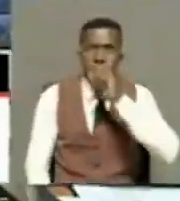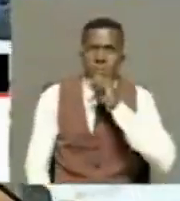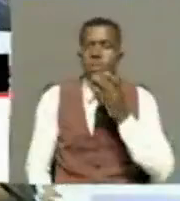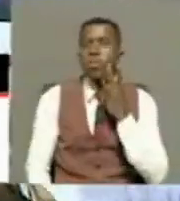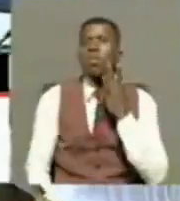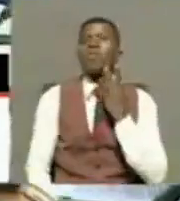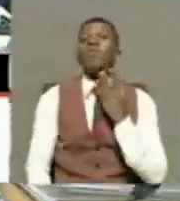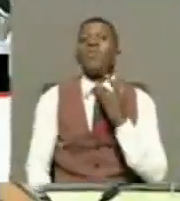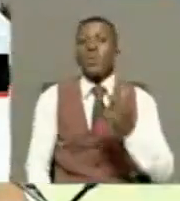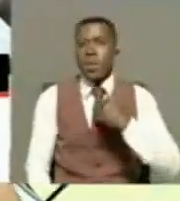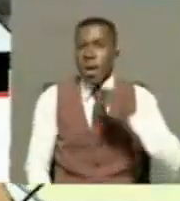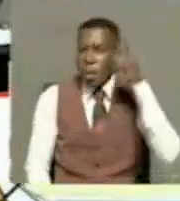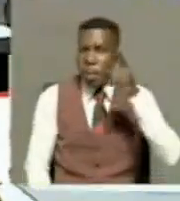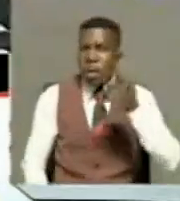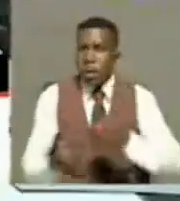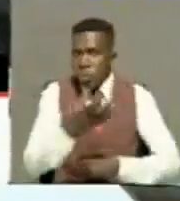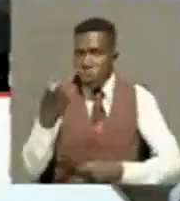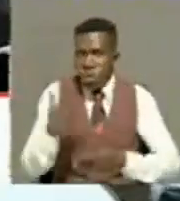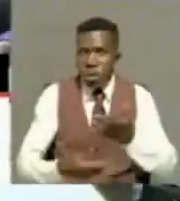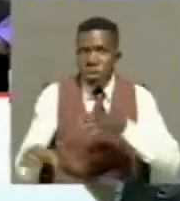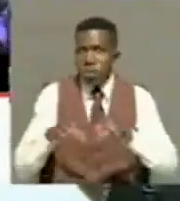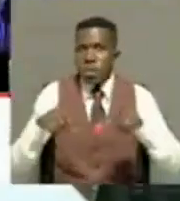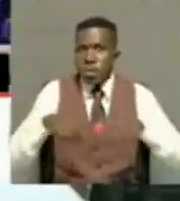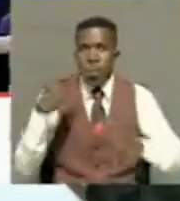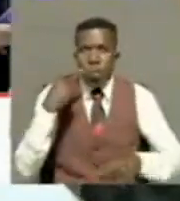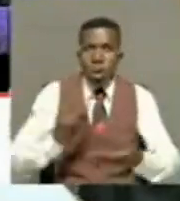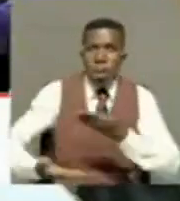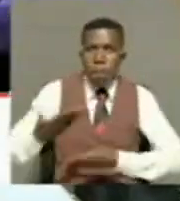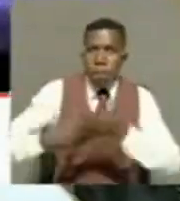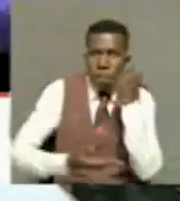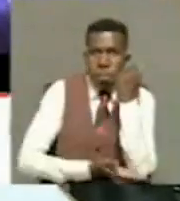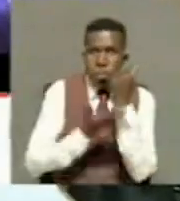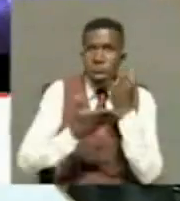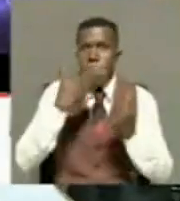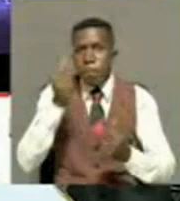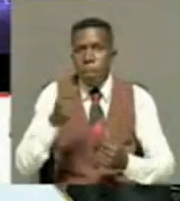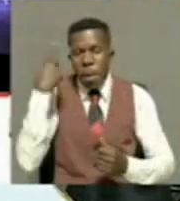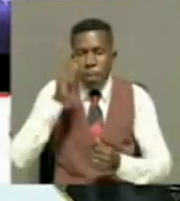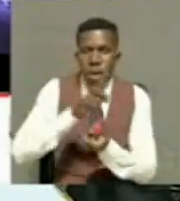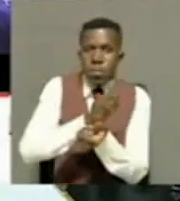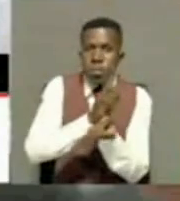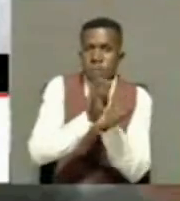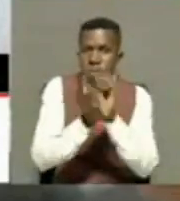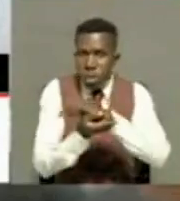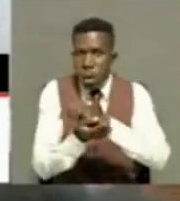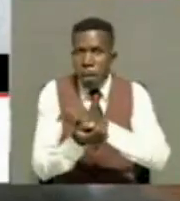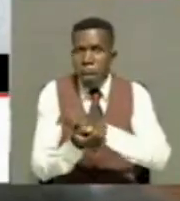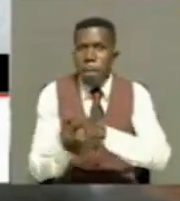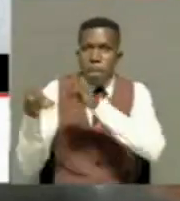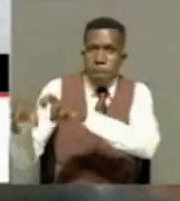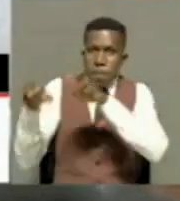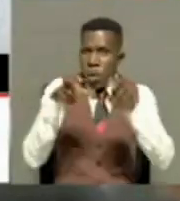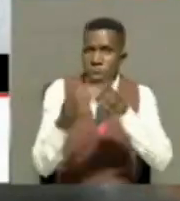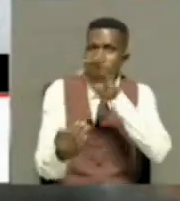e sustentável da produção nacional, de modo a concretizar paulatinamente a substituição das importações, o